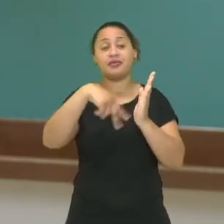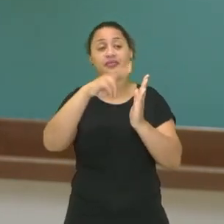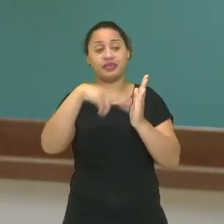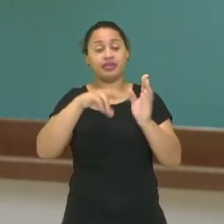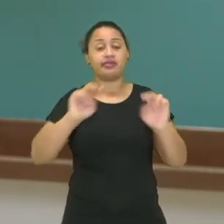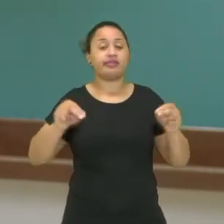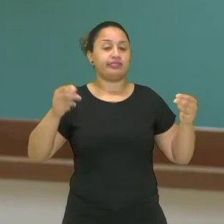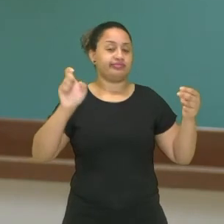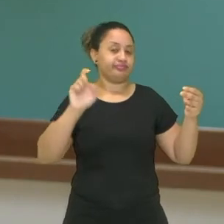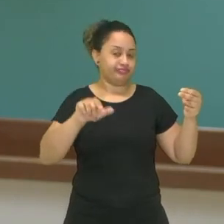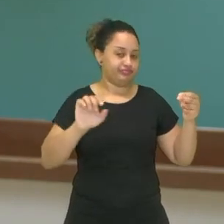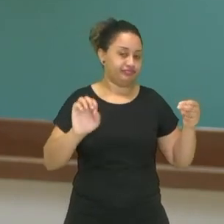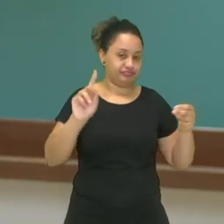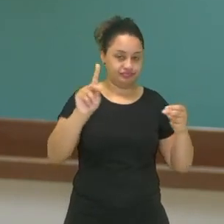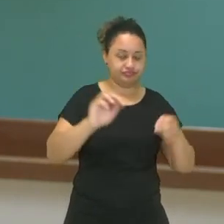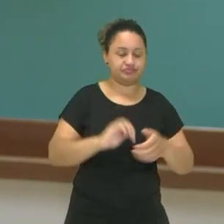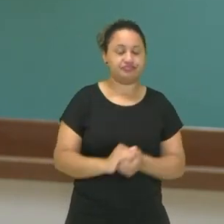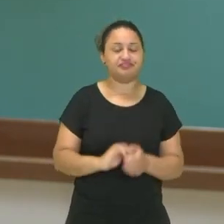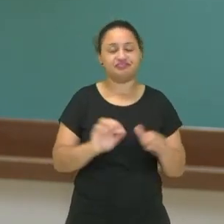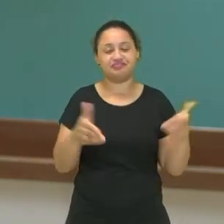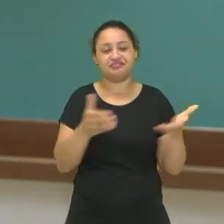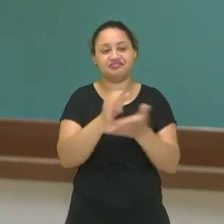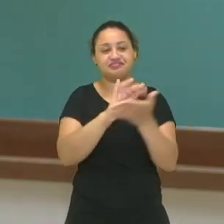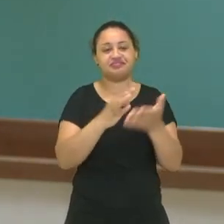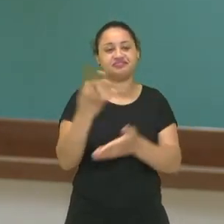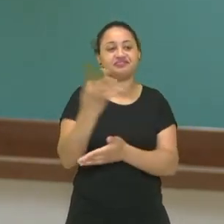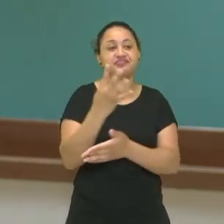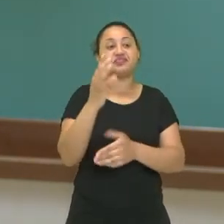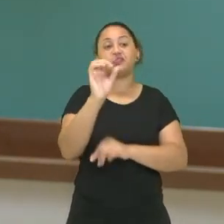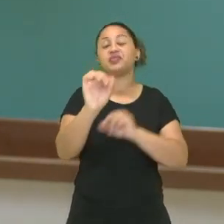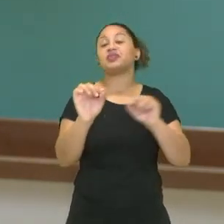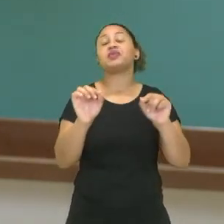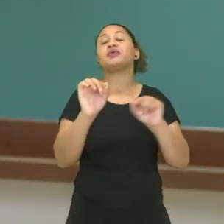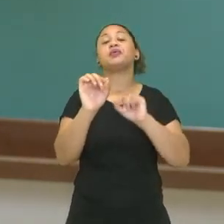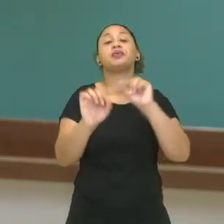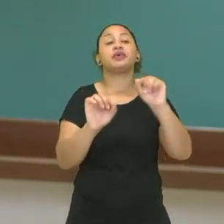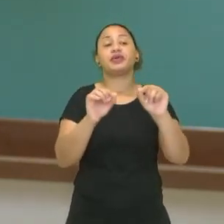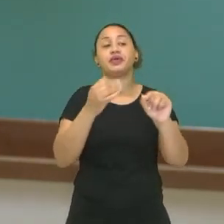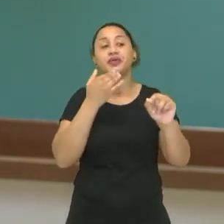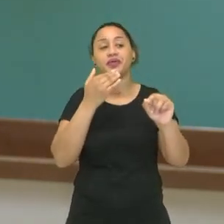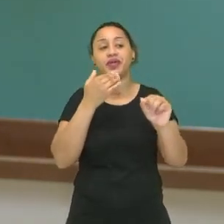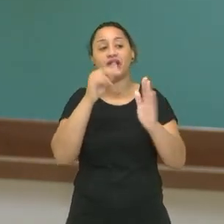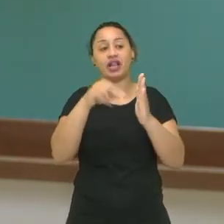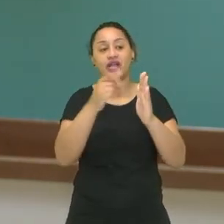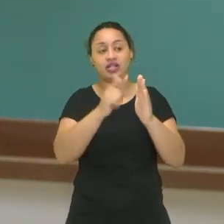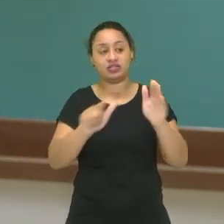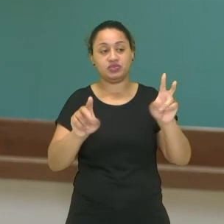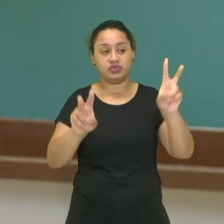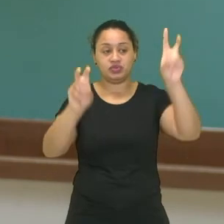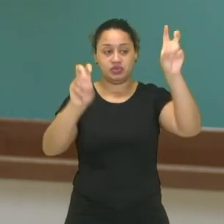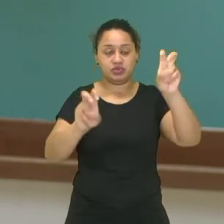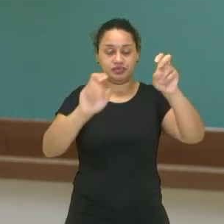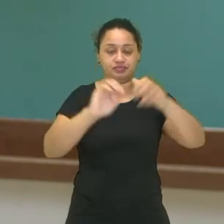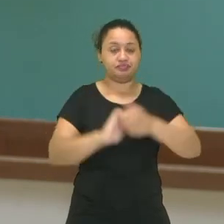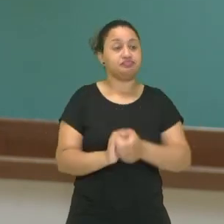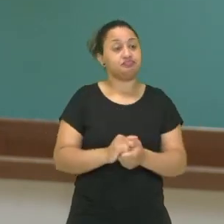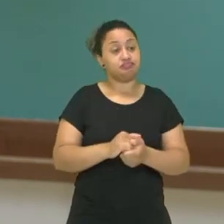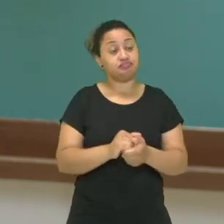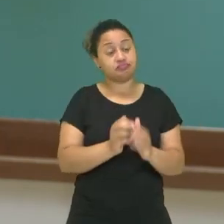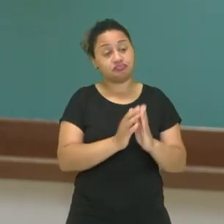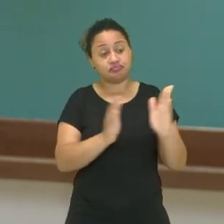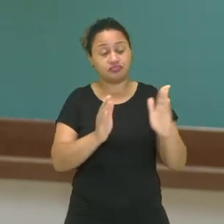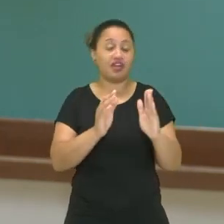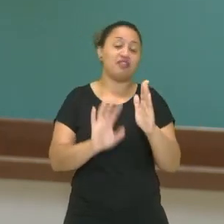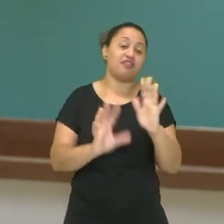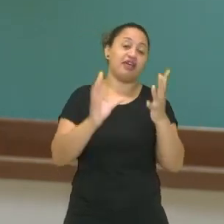página. A atividade 4 tem a seguinte proposta. Releia. Diz que o jubileu dos 40